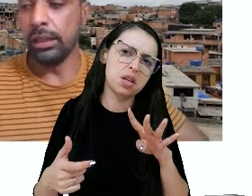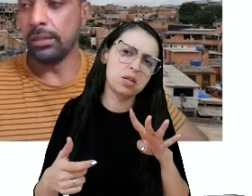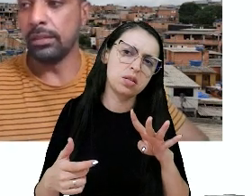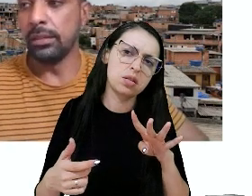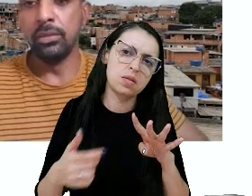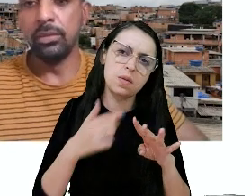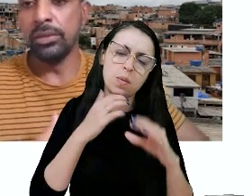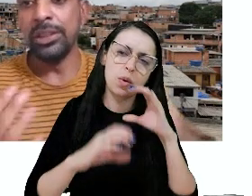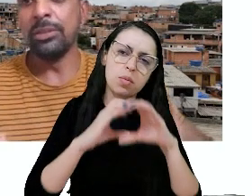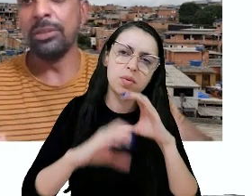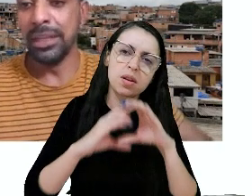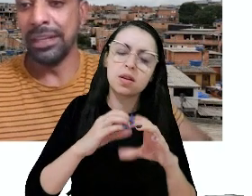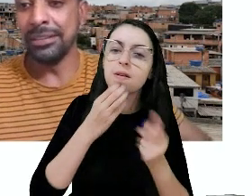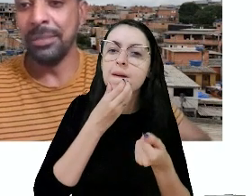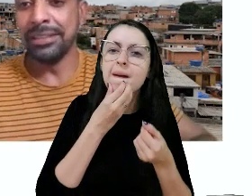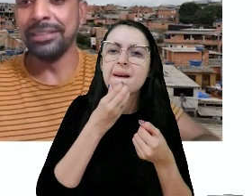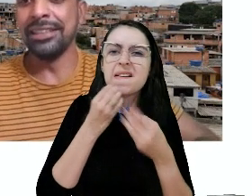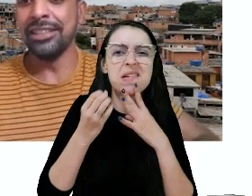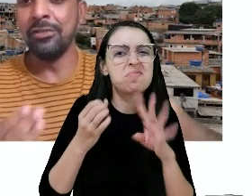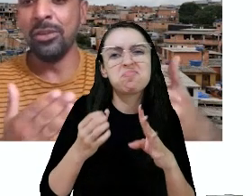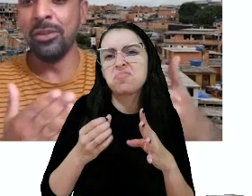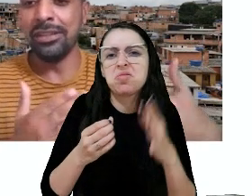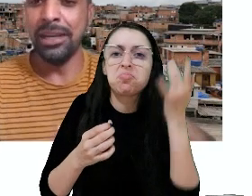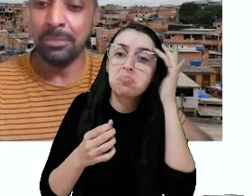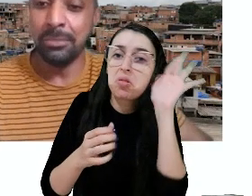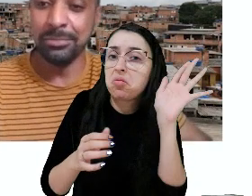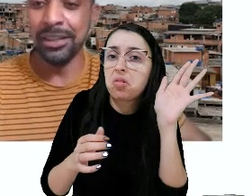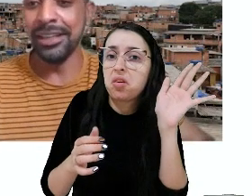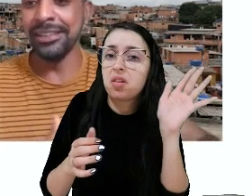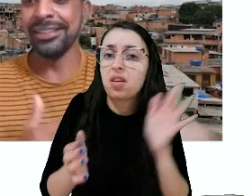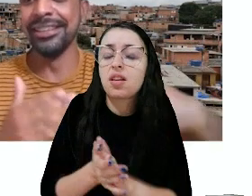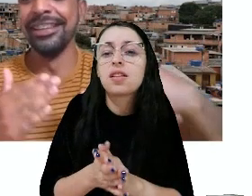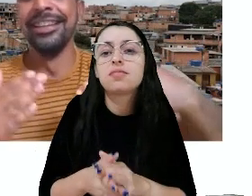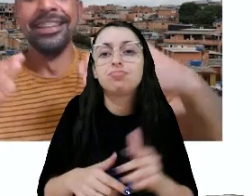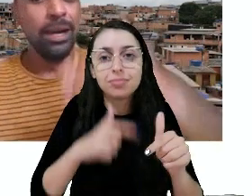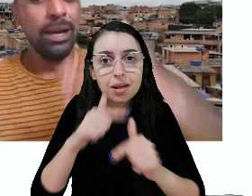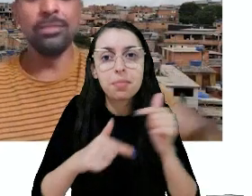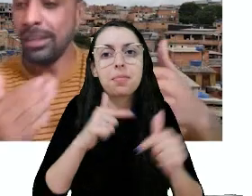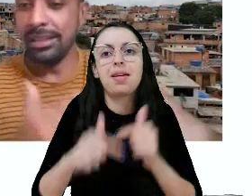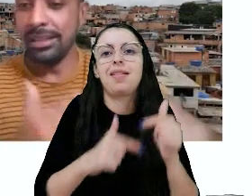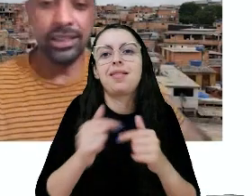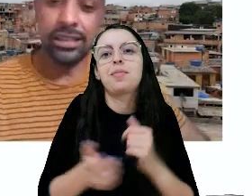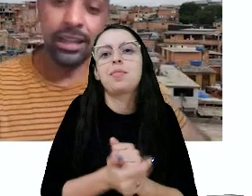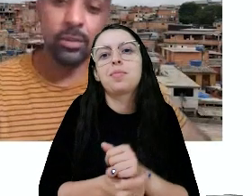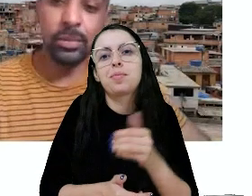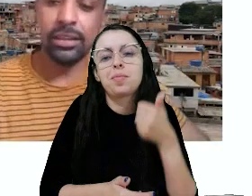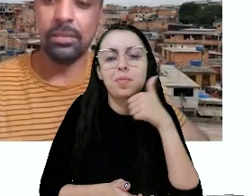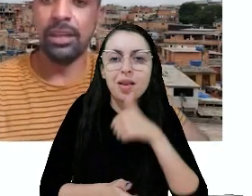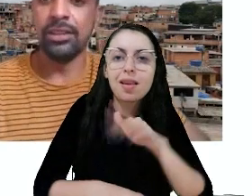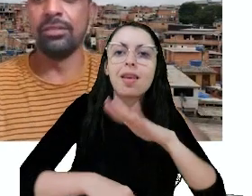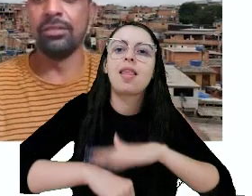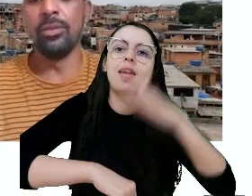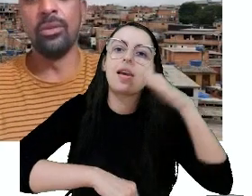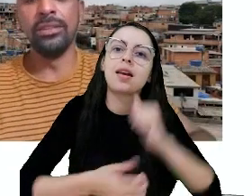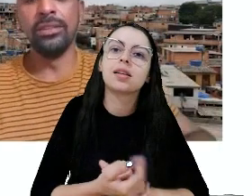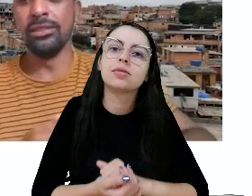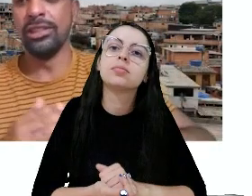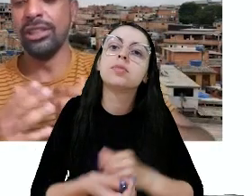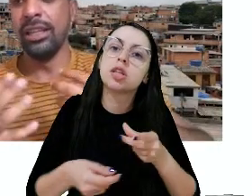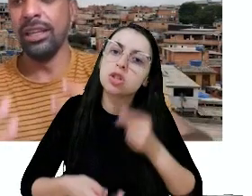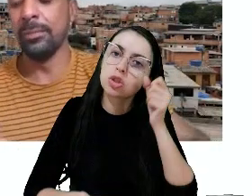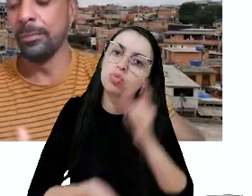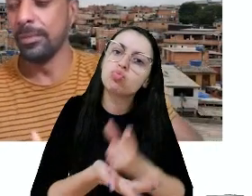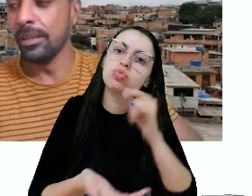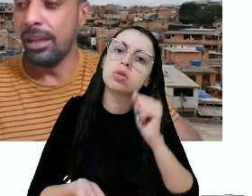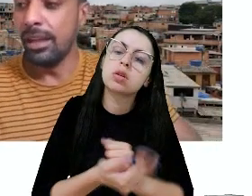tipo de comunicação, eu não sei o que acontece, mas na Gerando Falcões trabalha mais mulheres que candidatam para trabalhar na Gerando Falcões,